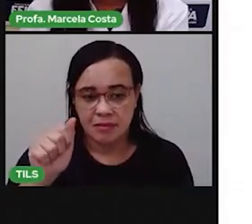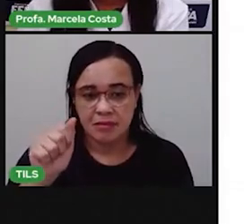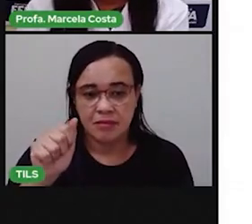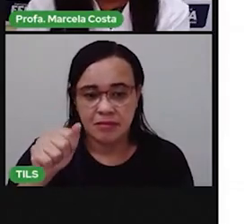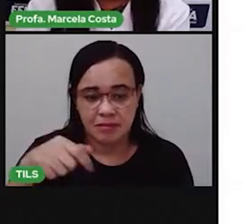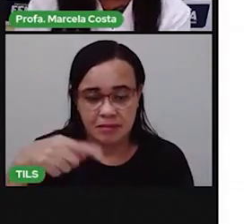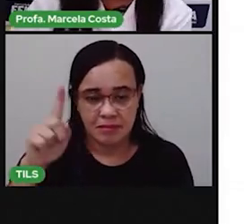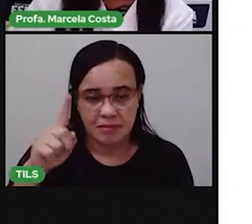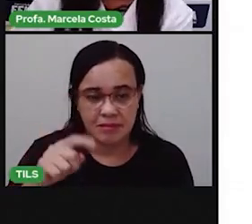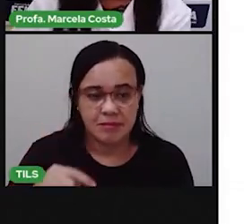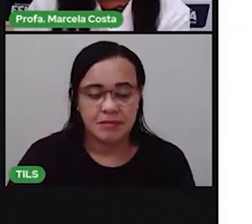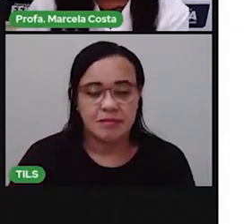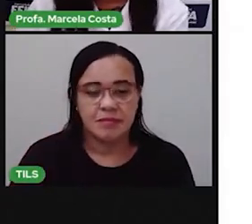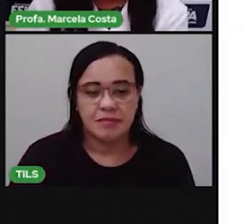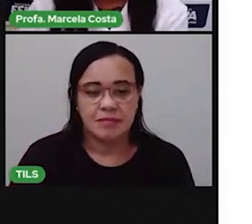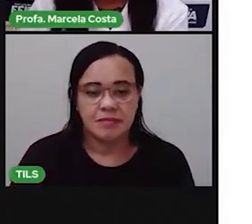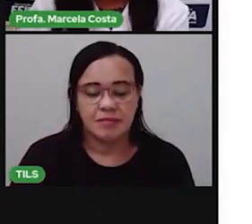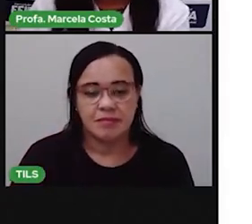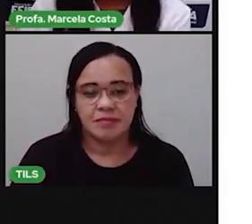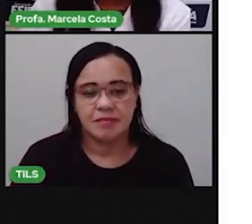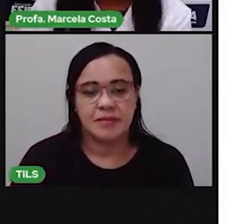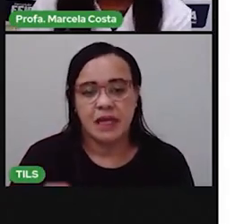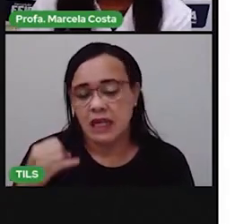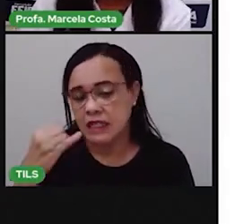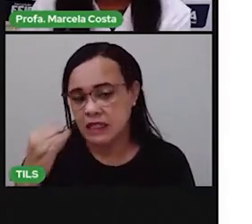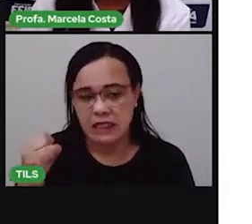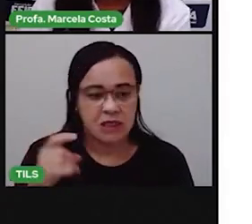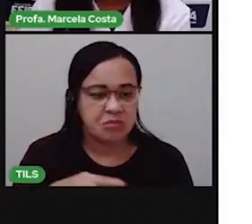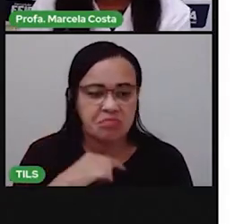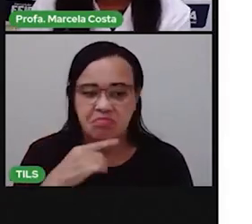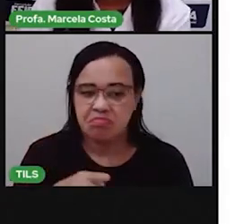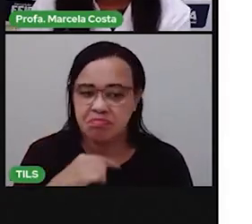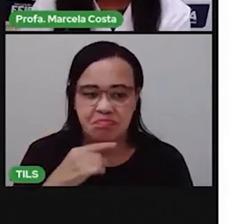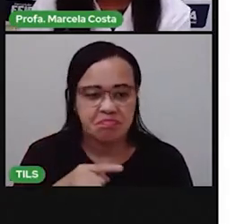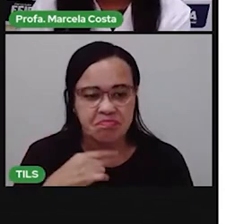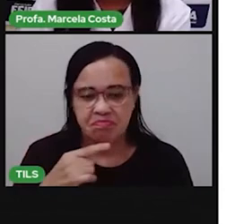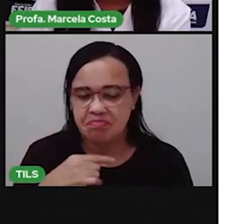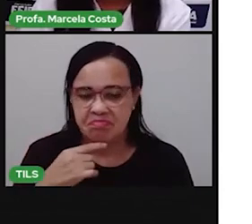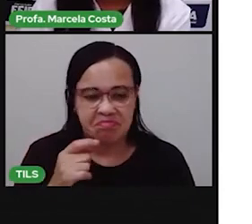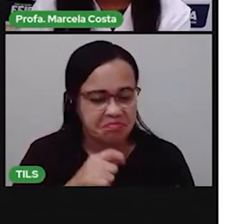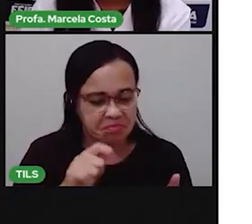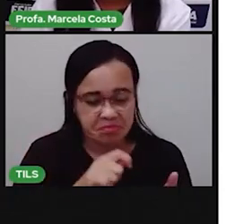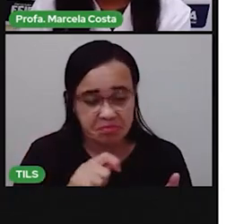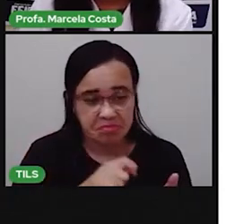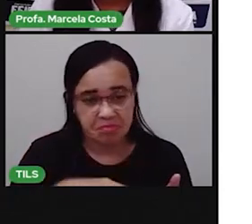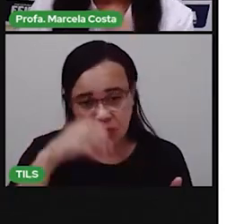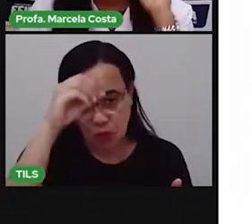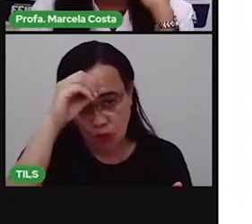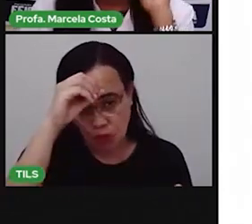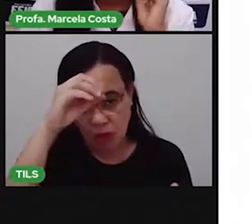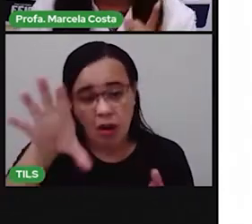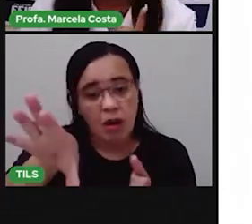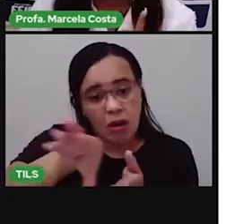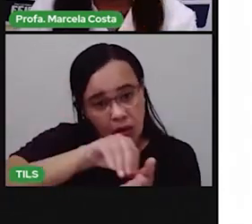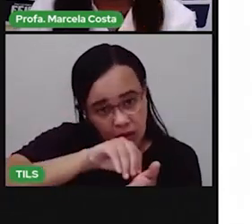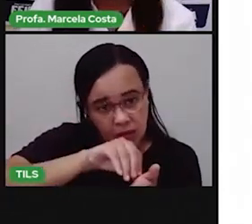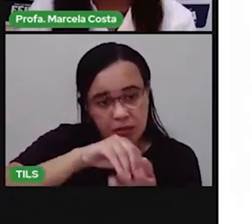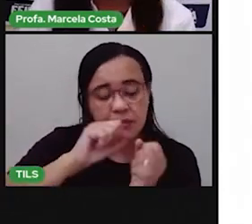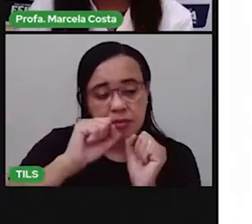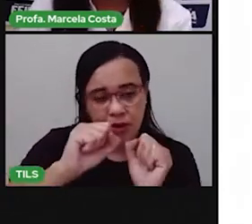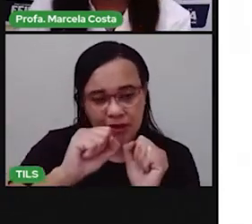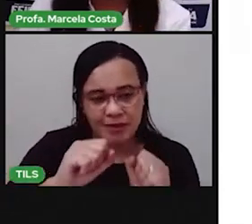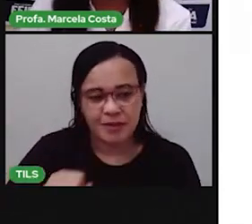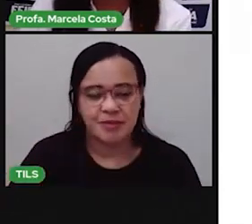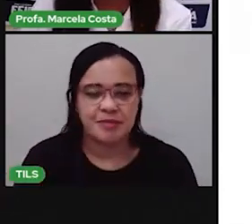Água. Se você não tinha conseguido escrever ainda, pode copiar agora aí no seu caderno. Vou mostrar outra